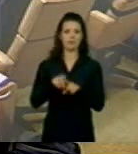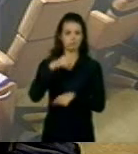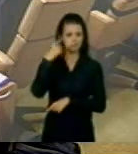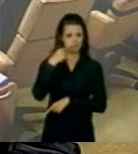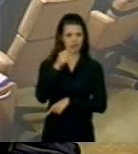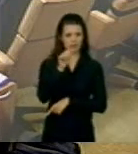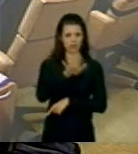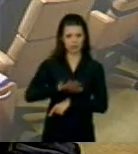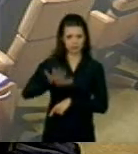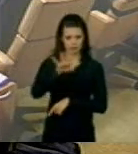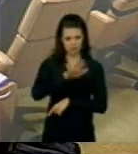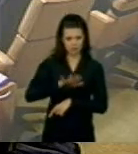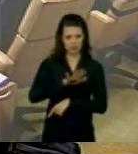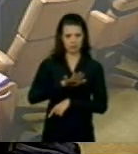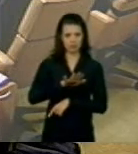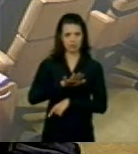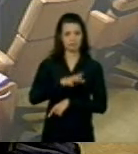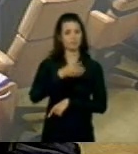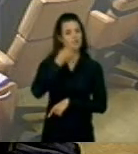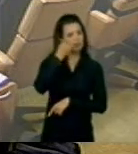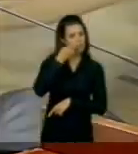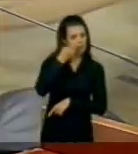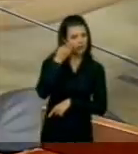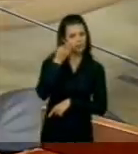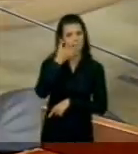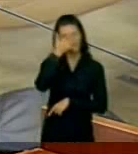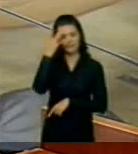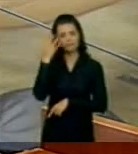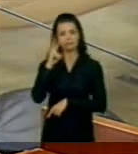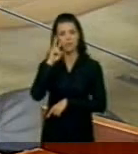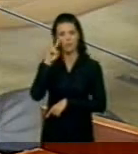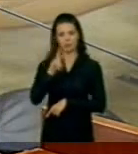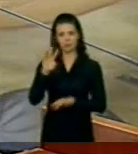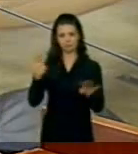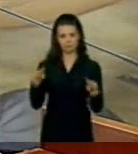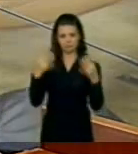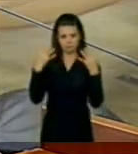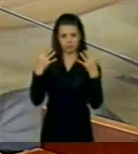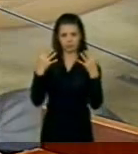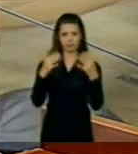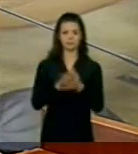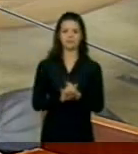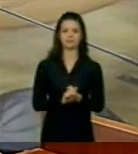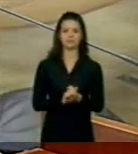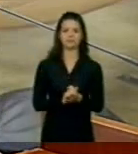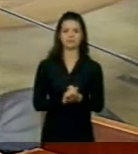advogada-geral da União, senhores deputados, aqueles que aqui nos assistem ou pelos meios de comunicação.